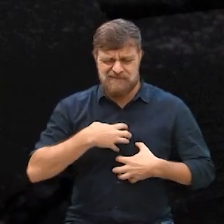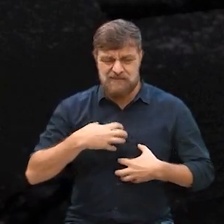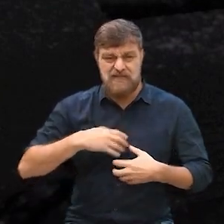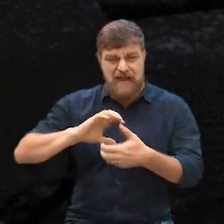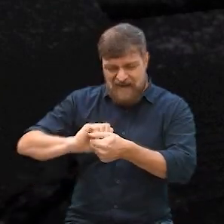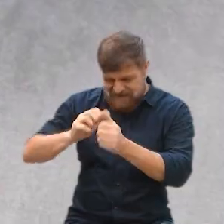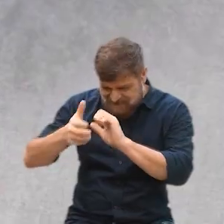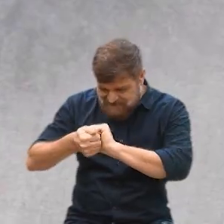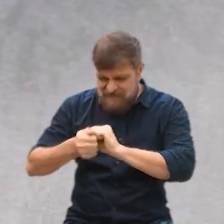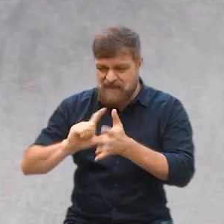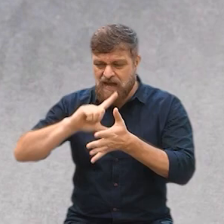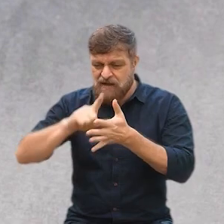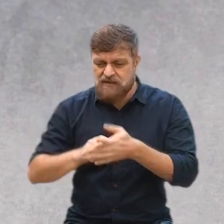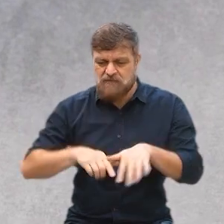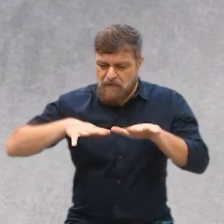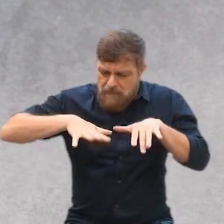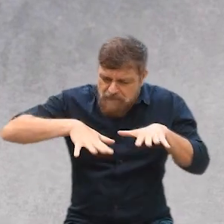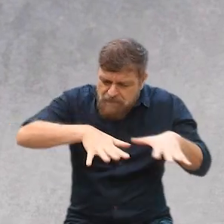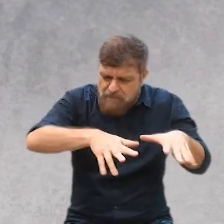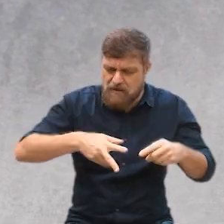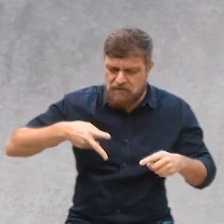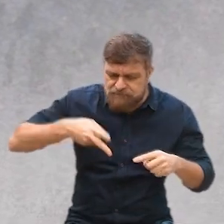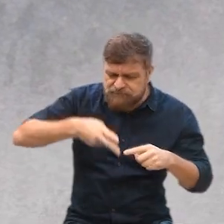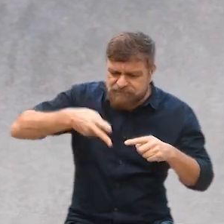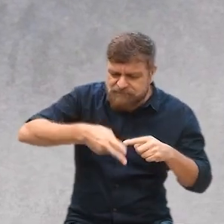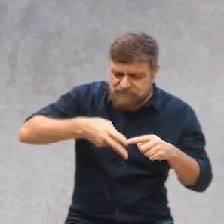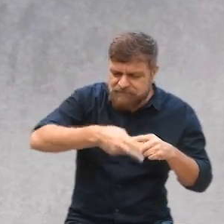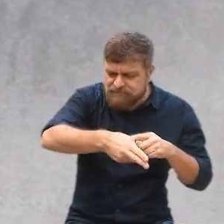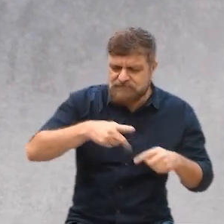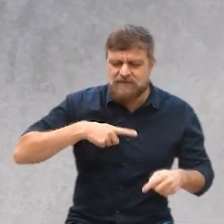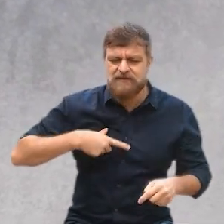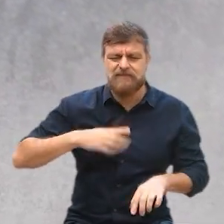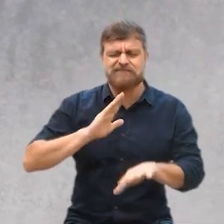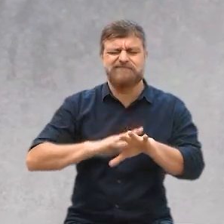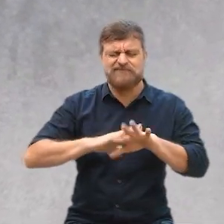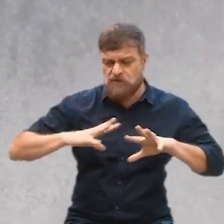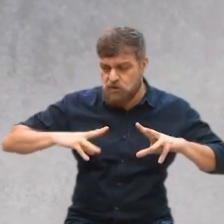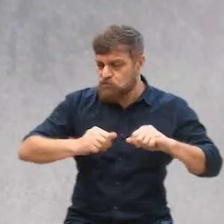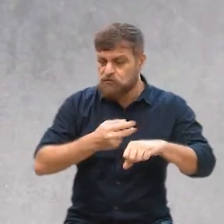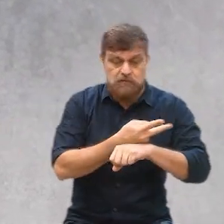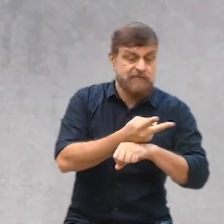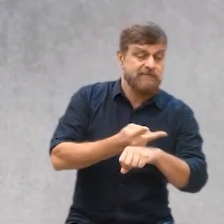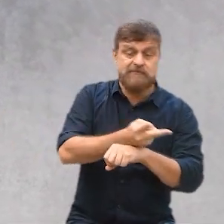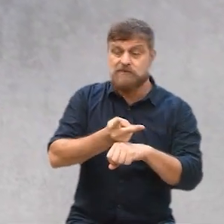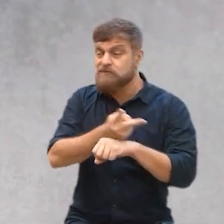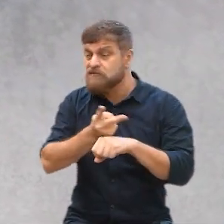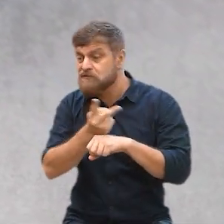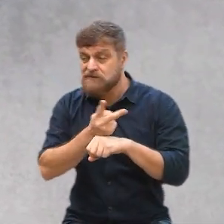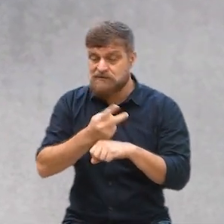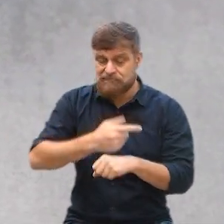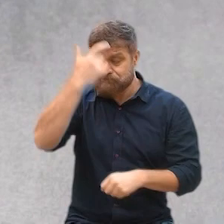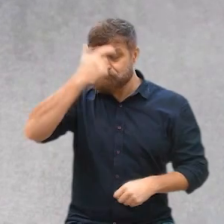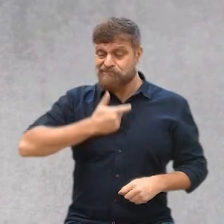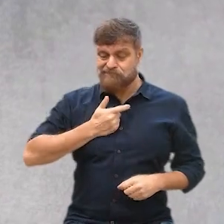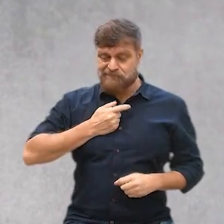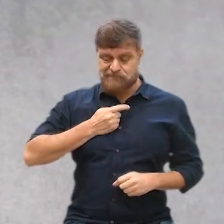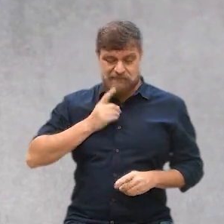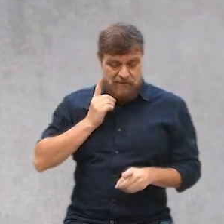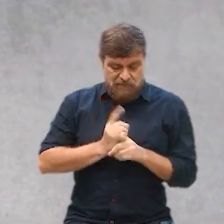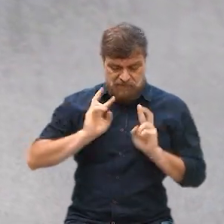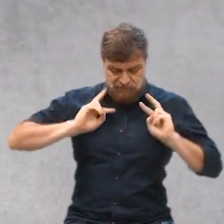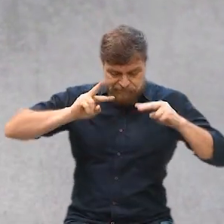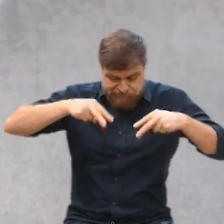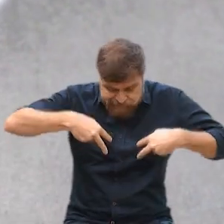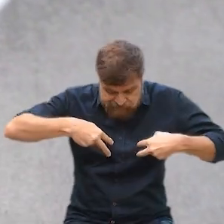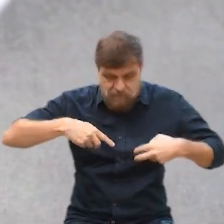artesanato, bolo, corte, costura, fiz tudo isso, sabe? Tentando achar ali um caminho. E aí na